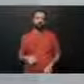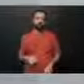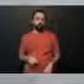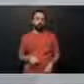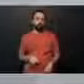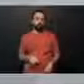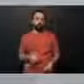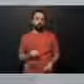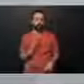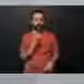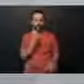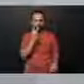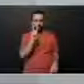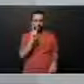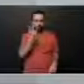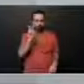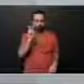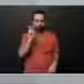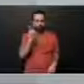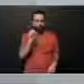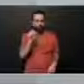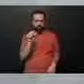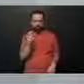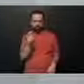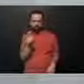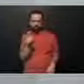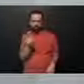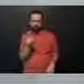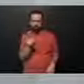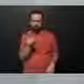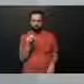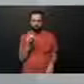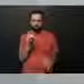tenho 25 unidades ou